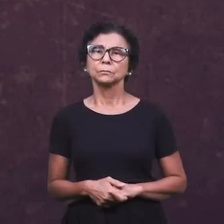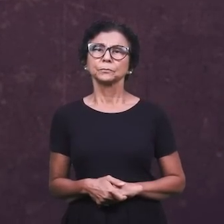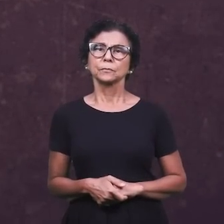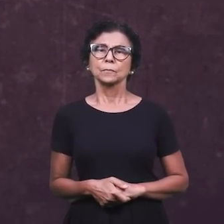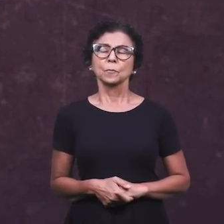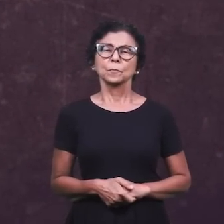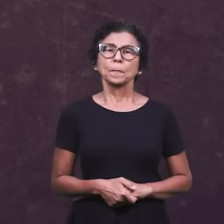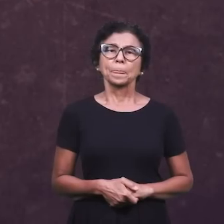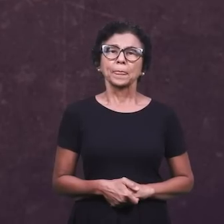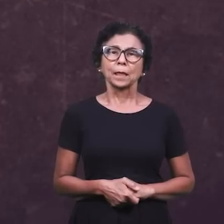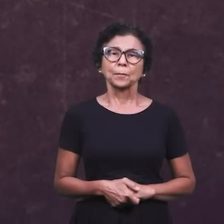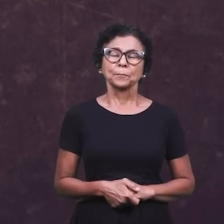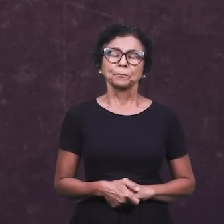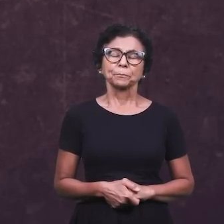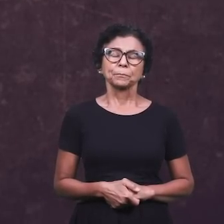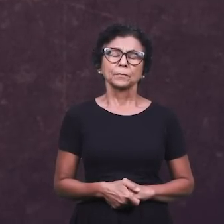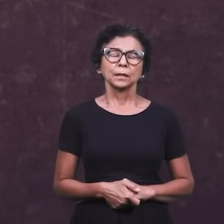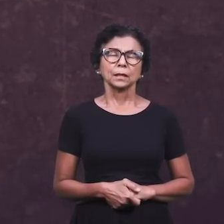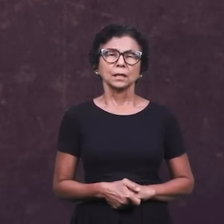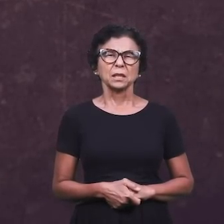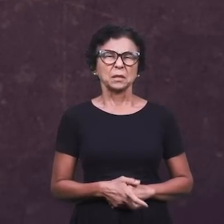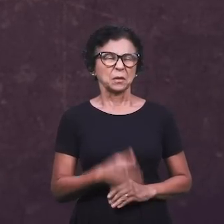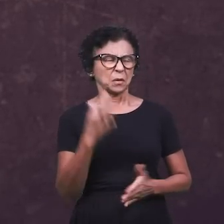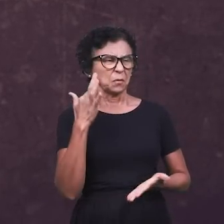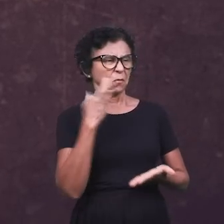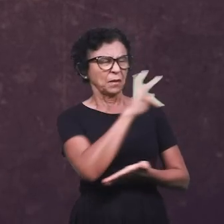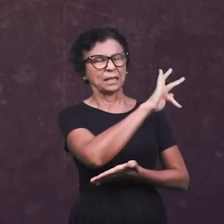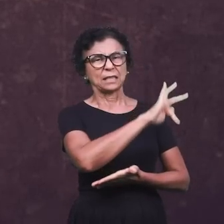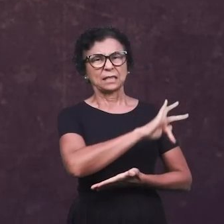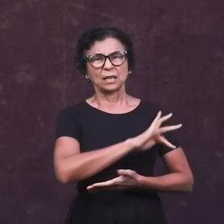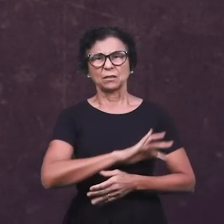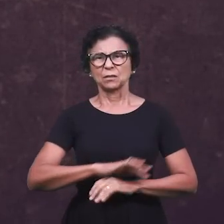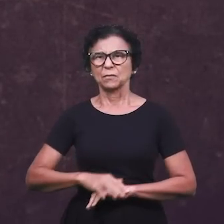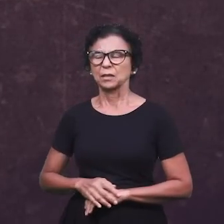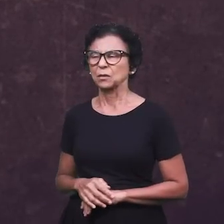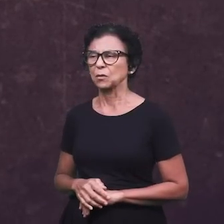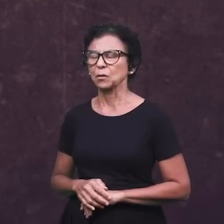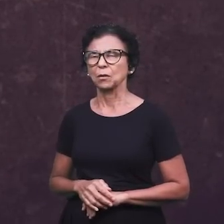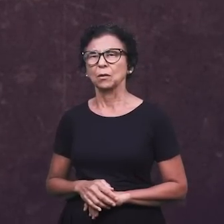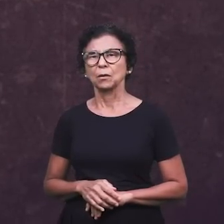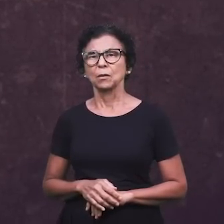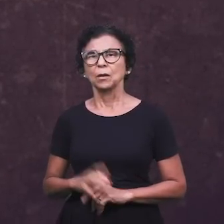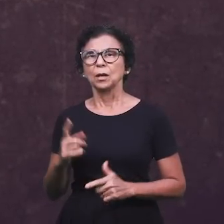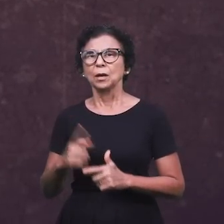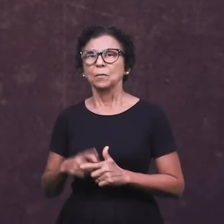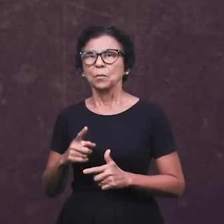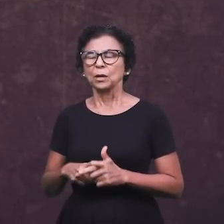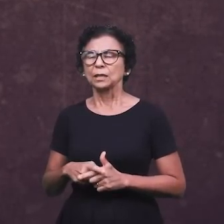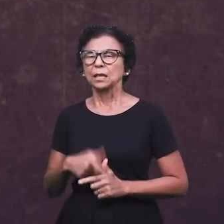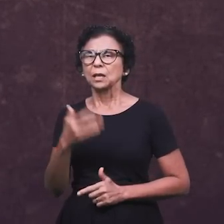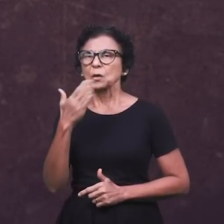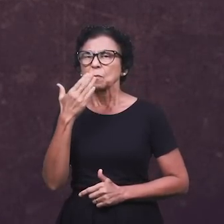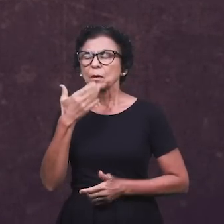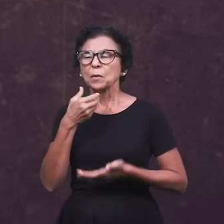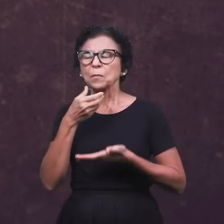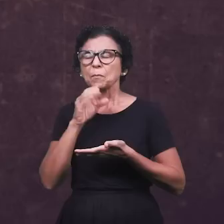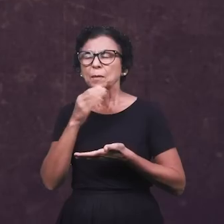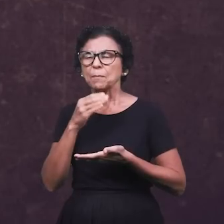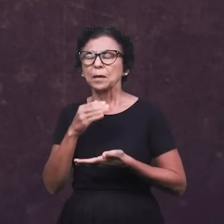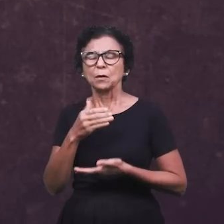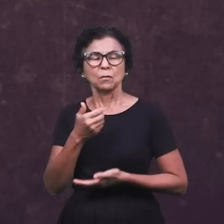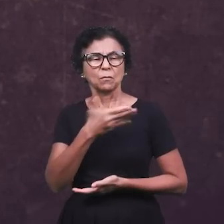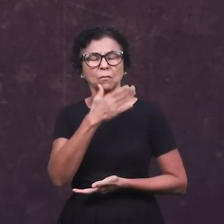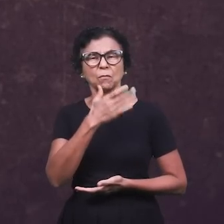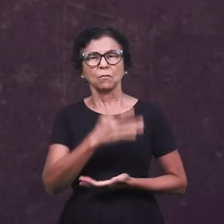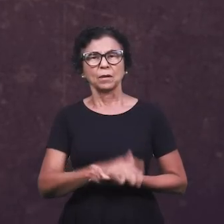os seus discípulos, dizendo, por que comeis e bebeis com publicanos e pecadores? Jesus respondeu e disse, não necessito de médico os